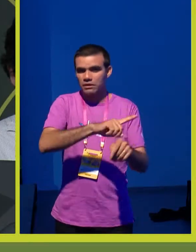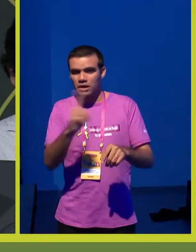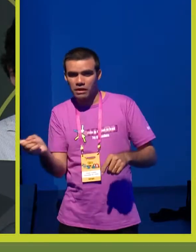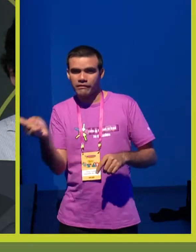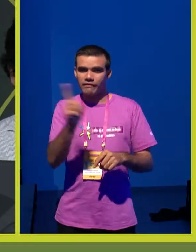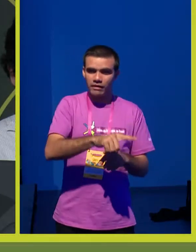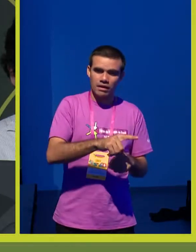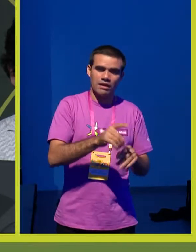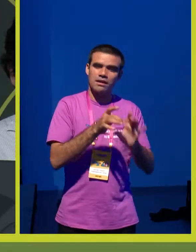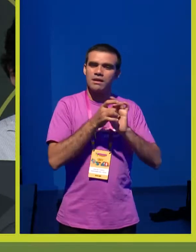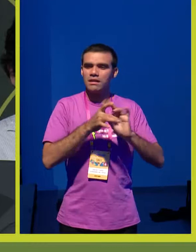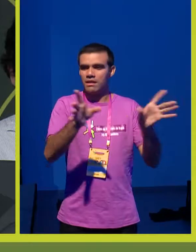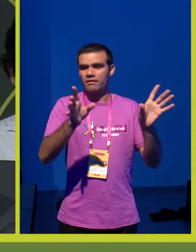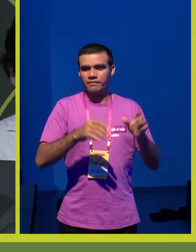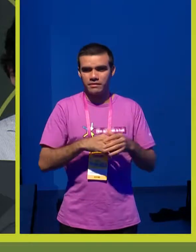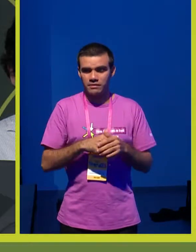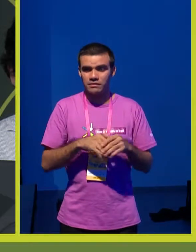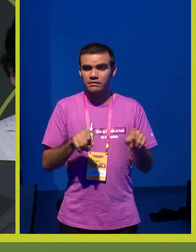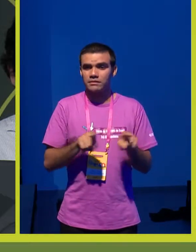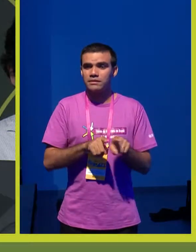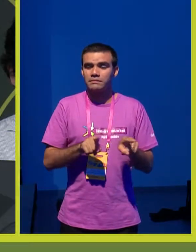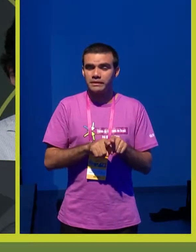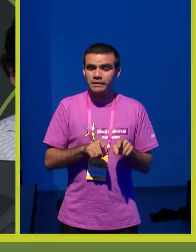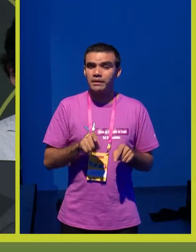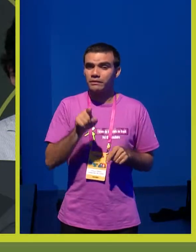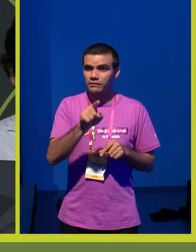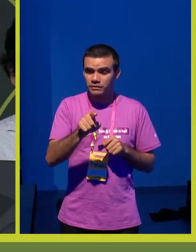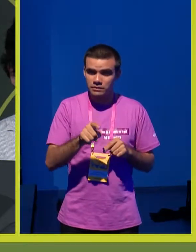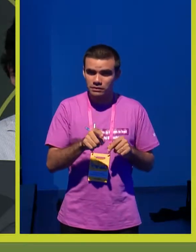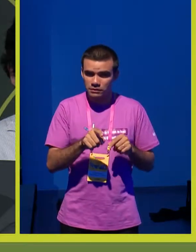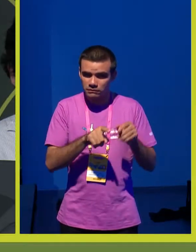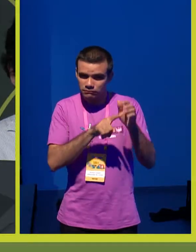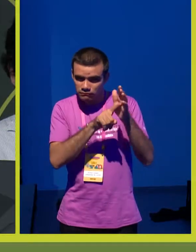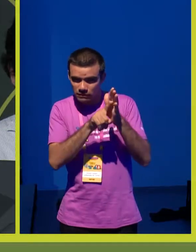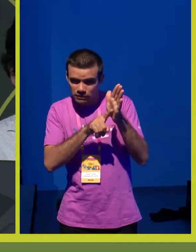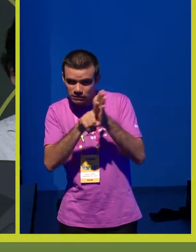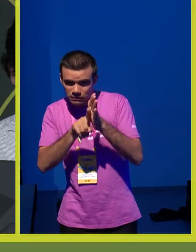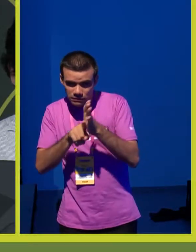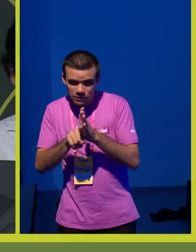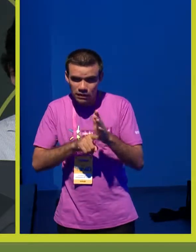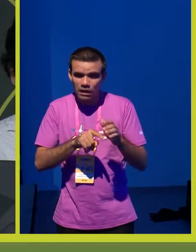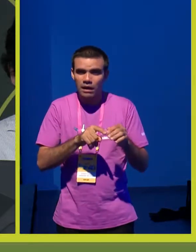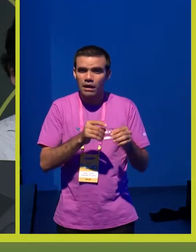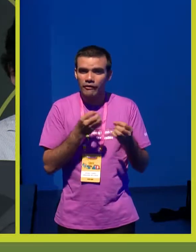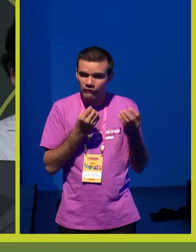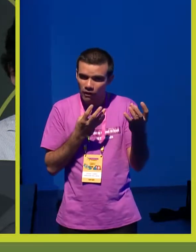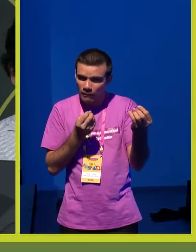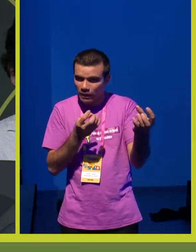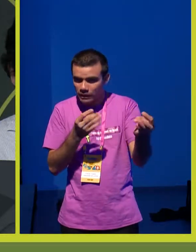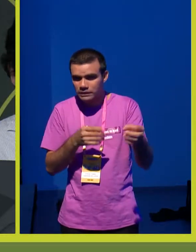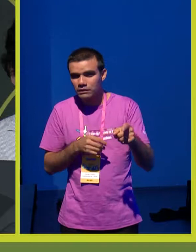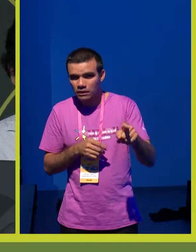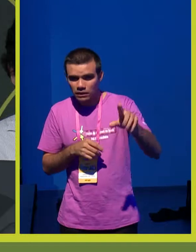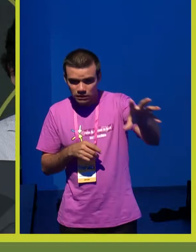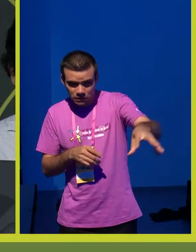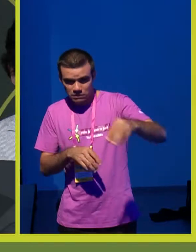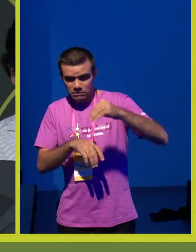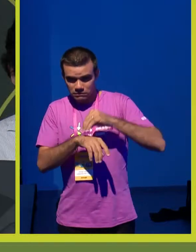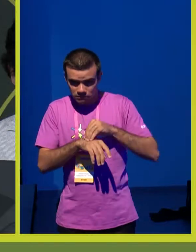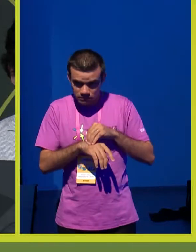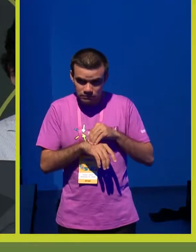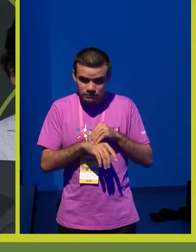cidadão enquanto você está capturando aquela informação do cidadão e não